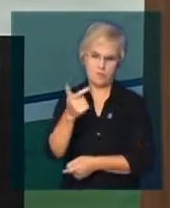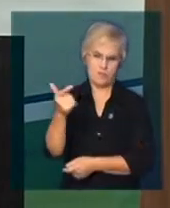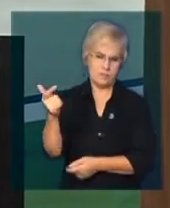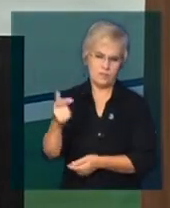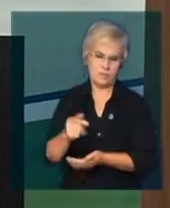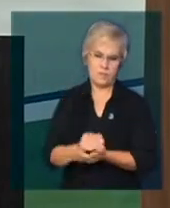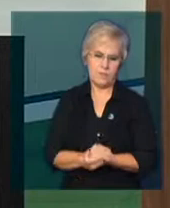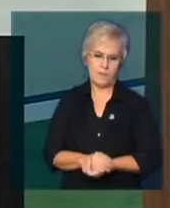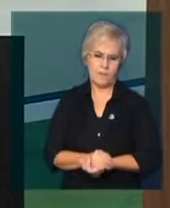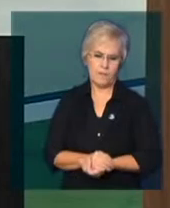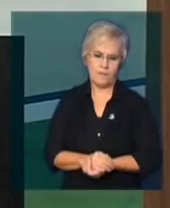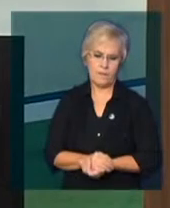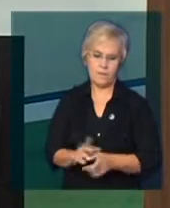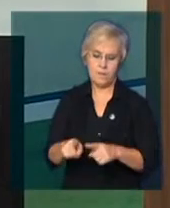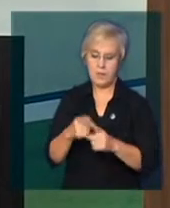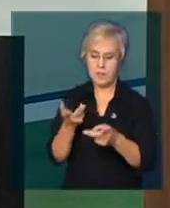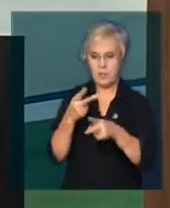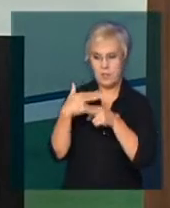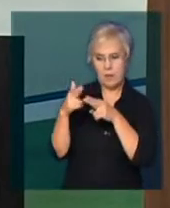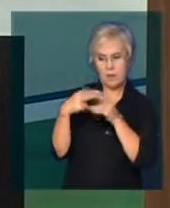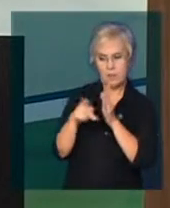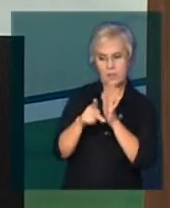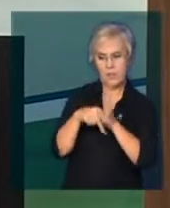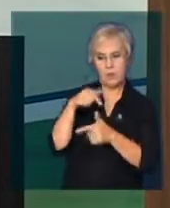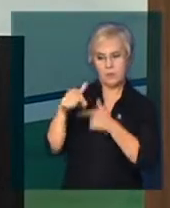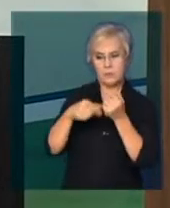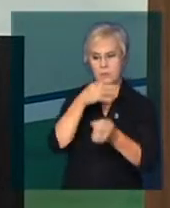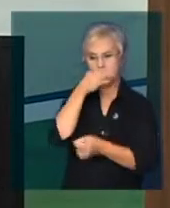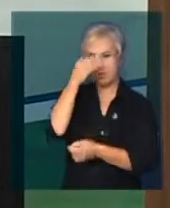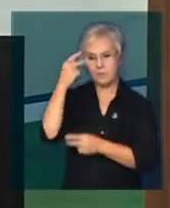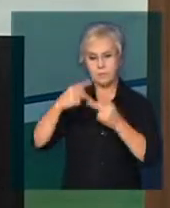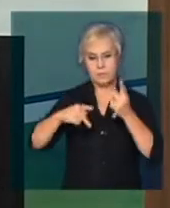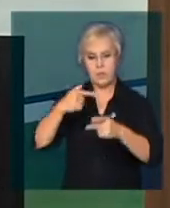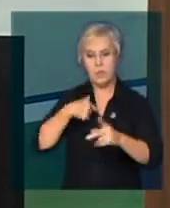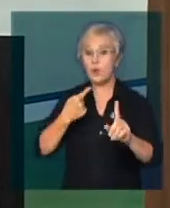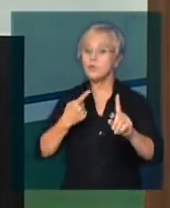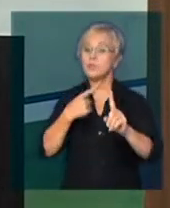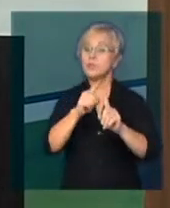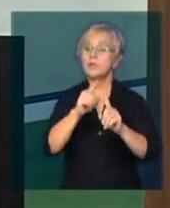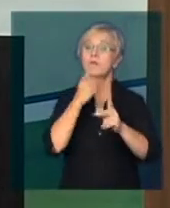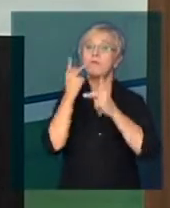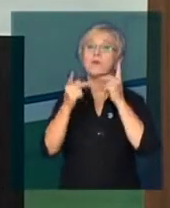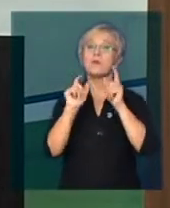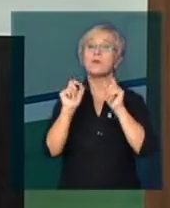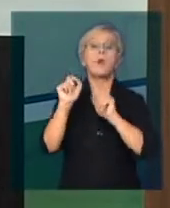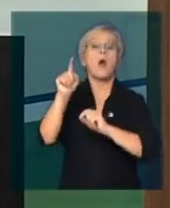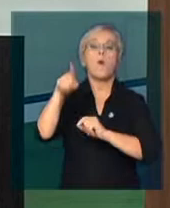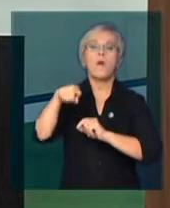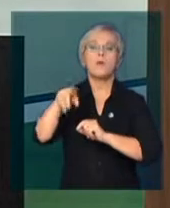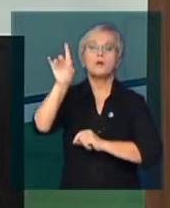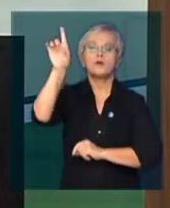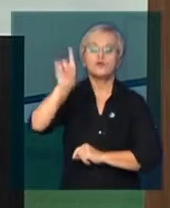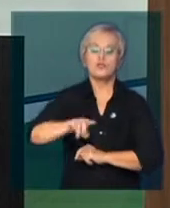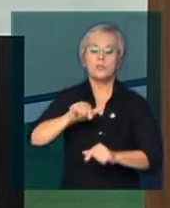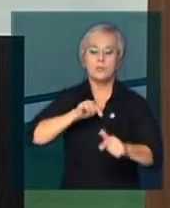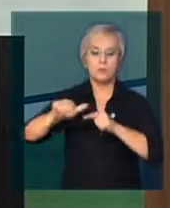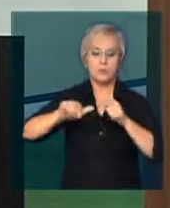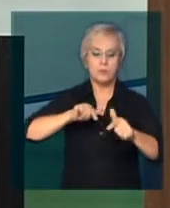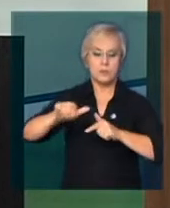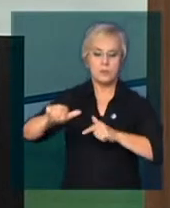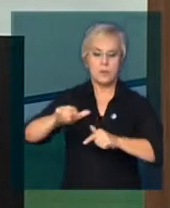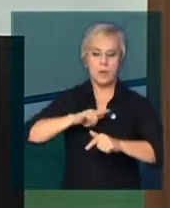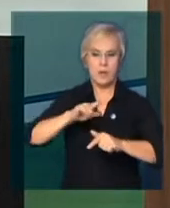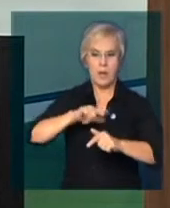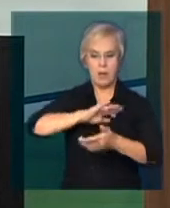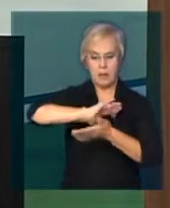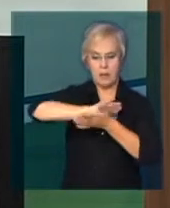como desculpa para a sua posição política. Eu desafio a dizer qual é o direito do trabalhador que está